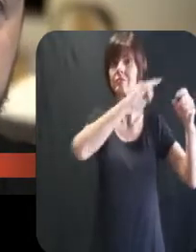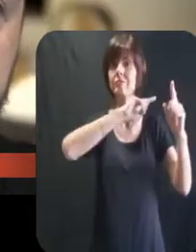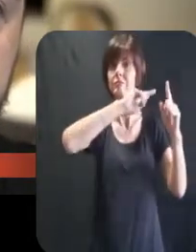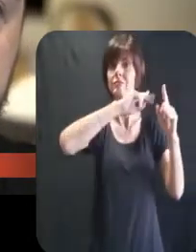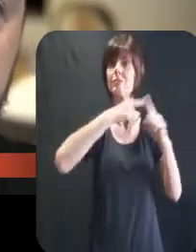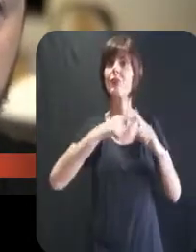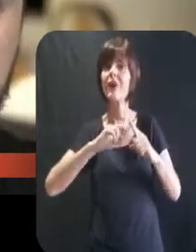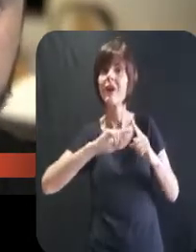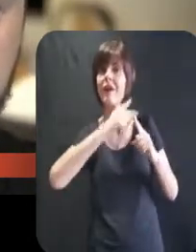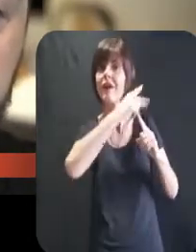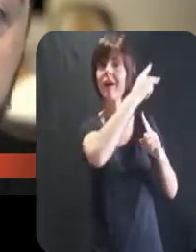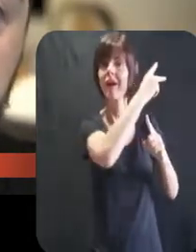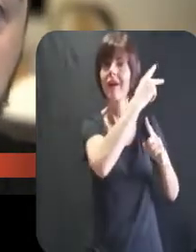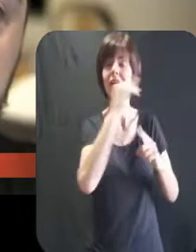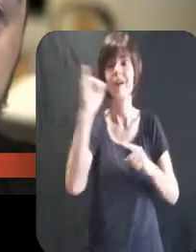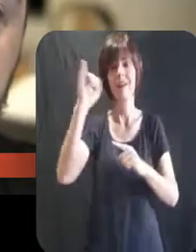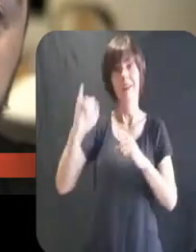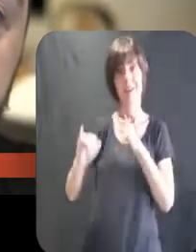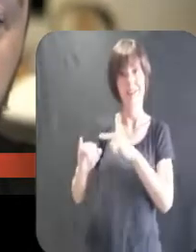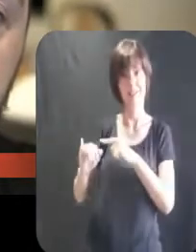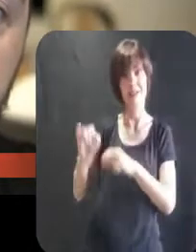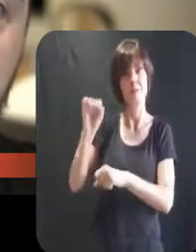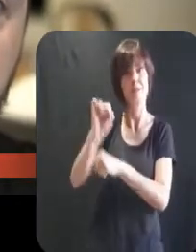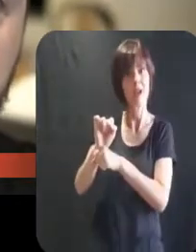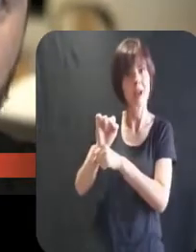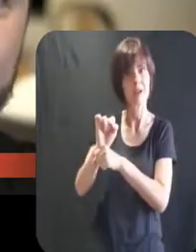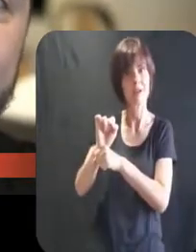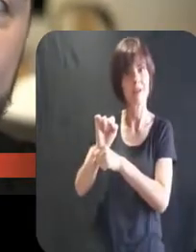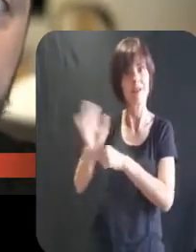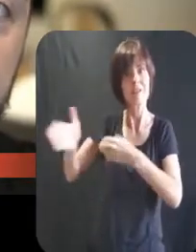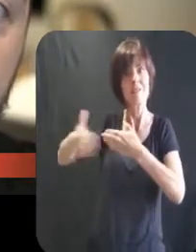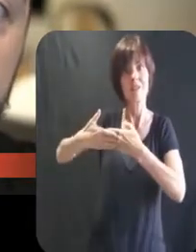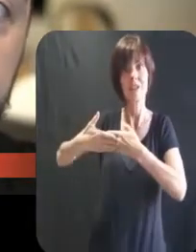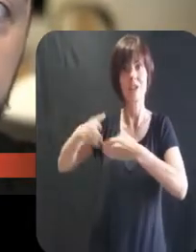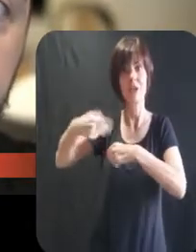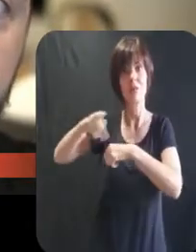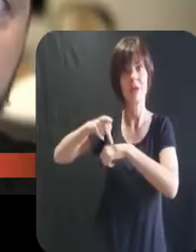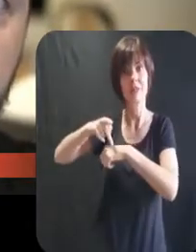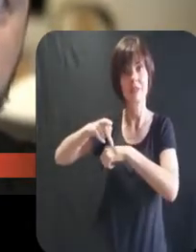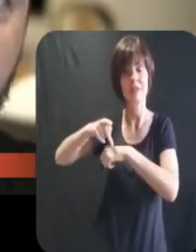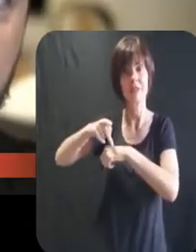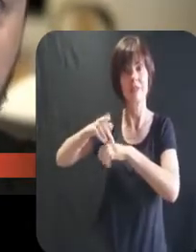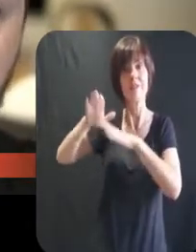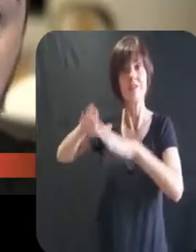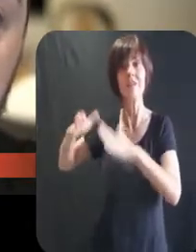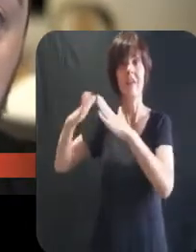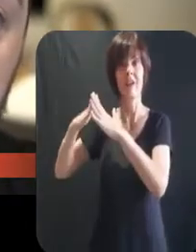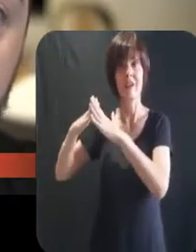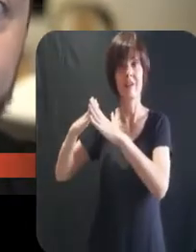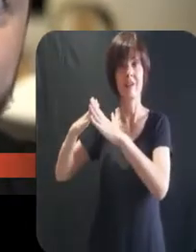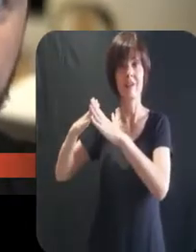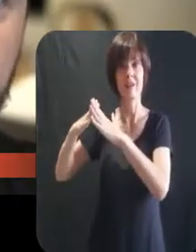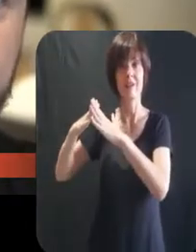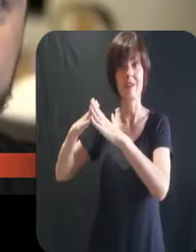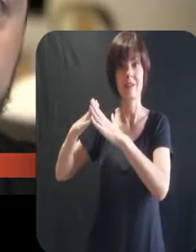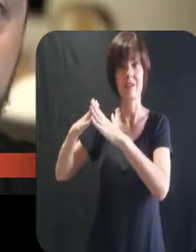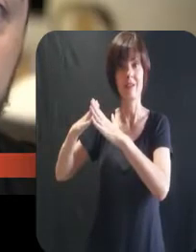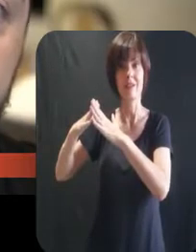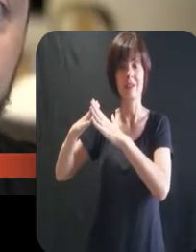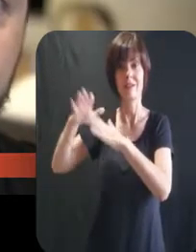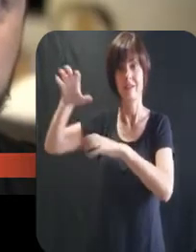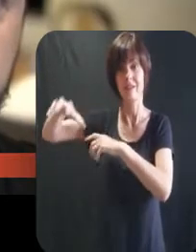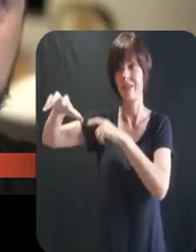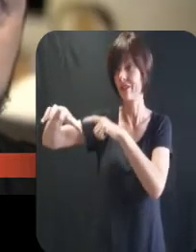dias depois, em relação à epidemia do que a China fez. Então a Itália parar por completo, fechar o país